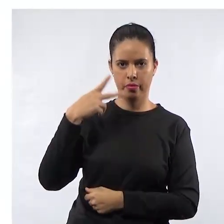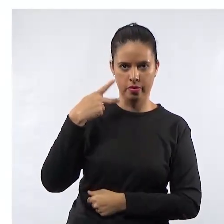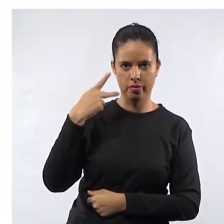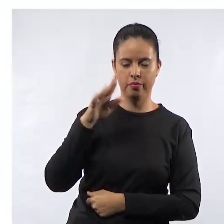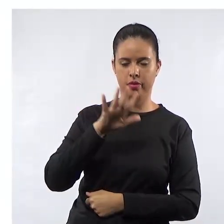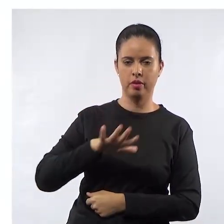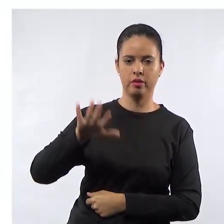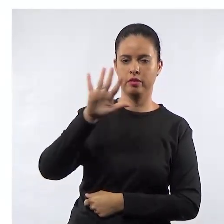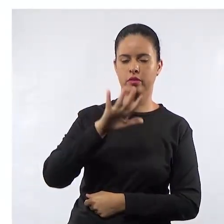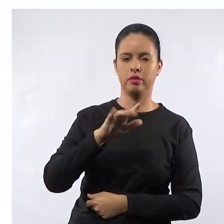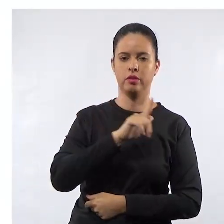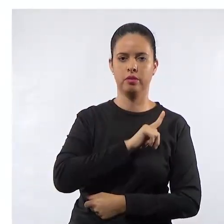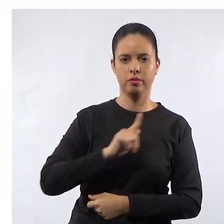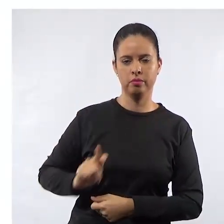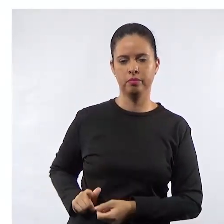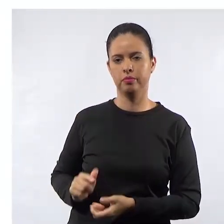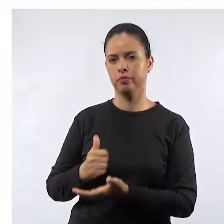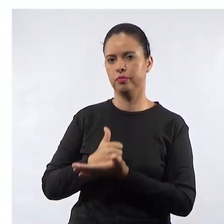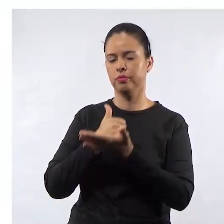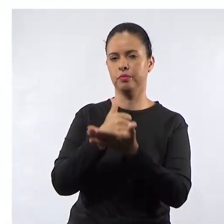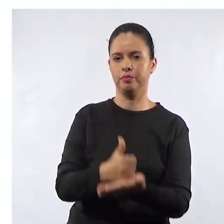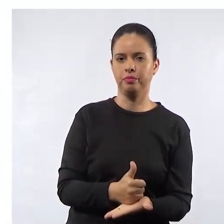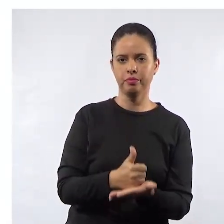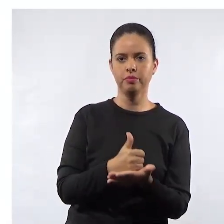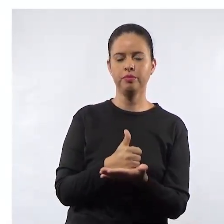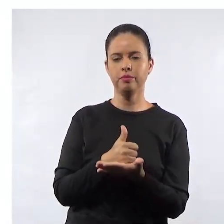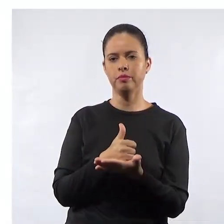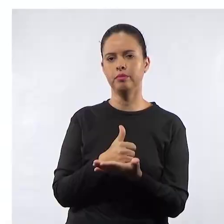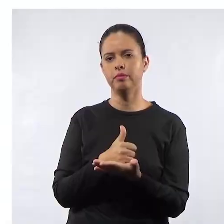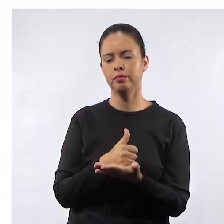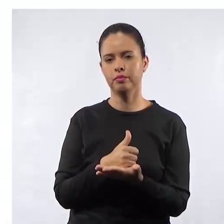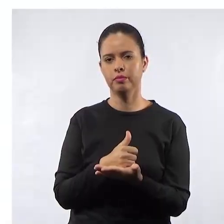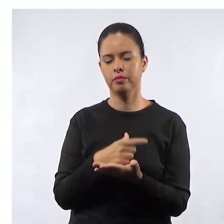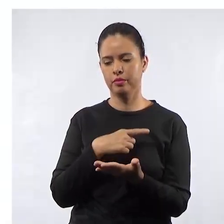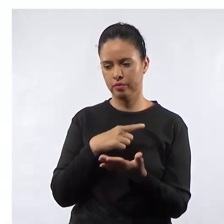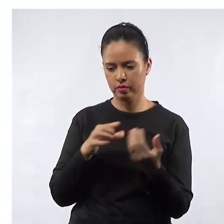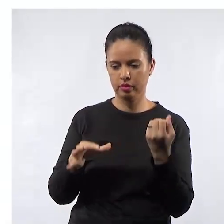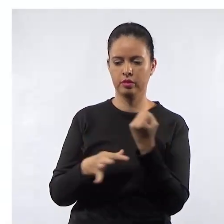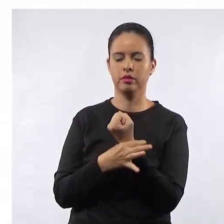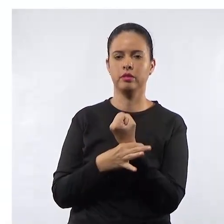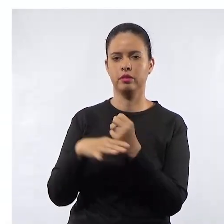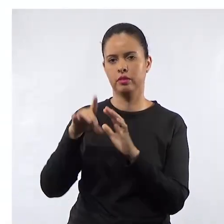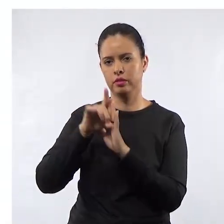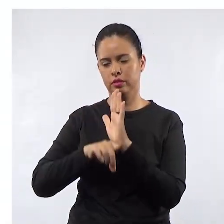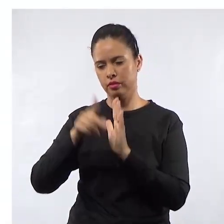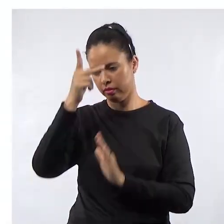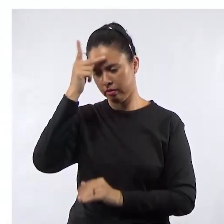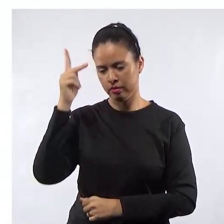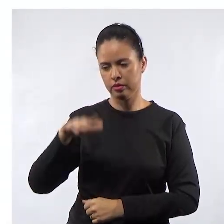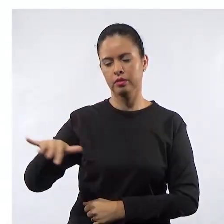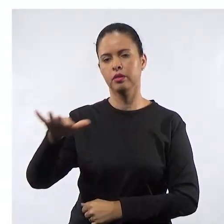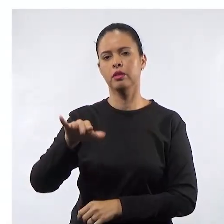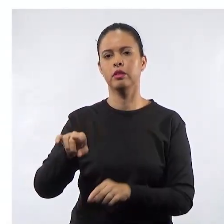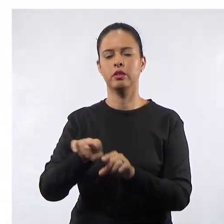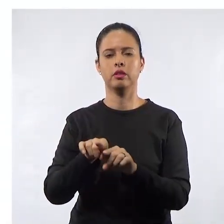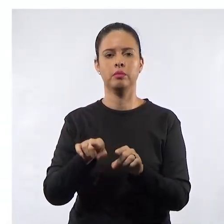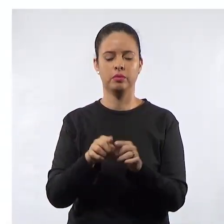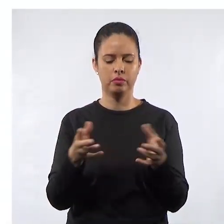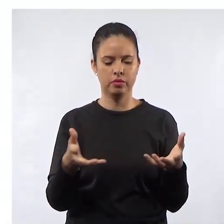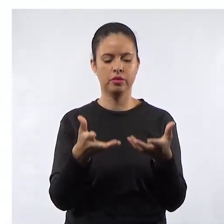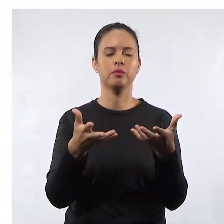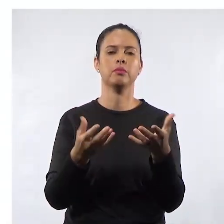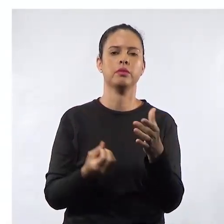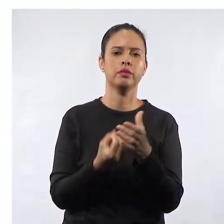aí da política nacional, o Estado promover, né, essas situações para estar aí fazendo a defesa do direito dos